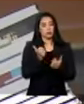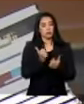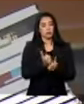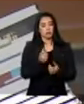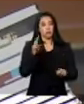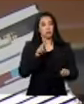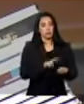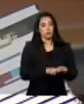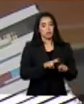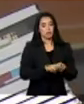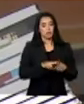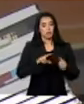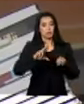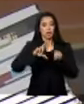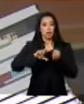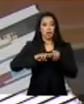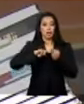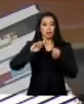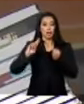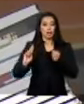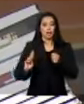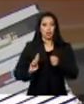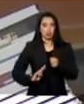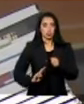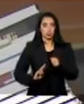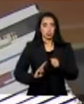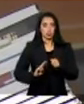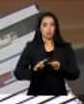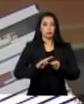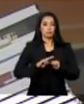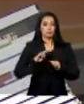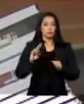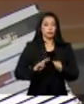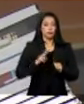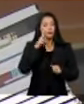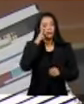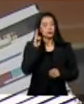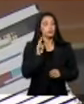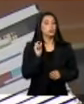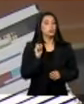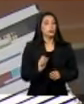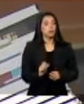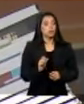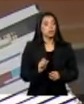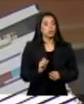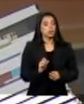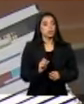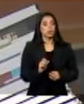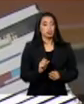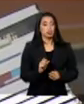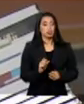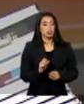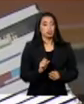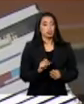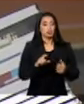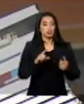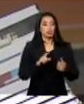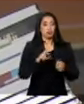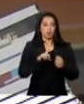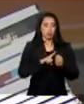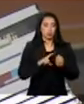União ressalta que o preceito objeto desta ação decorre do versado no artigo